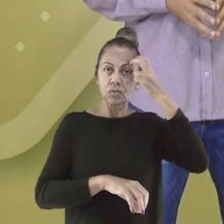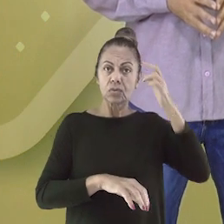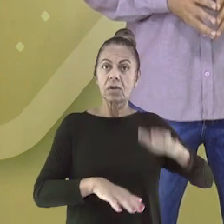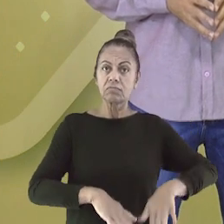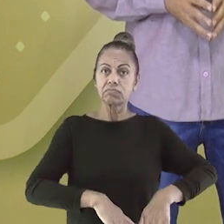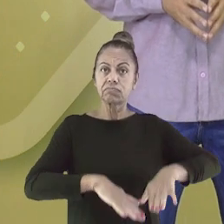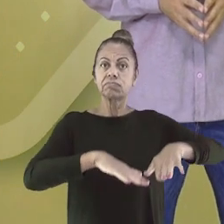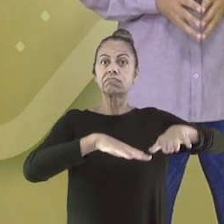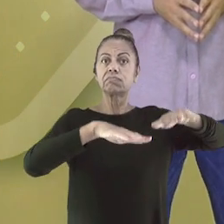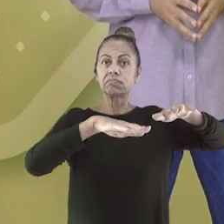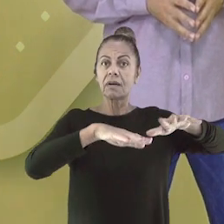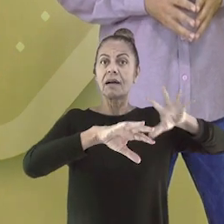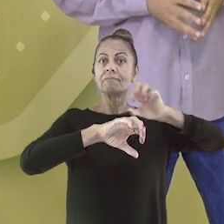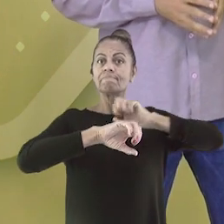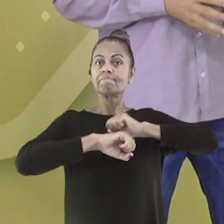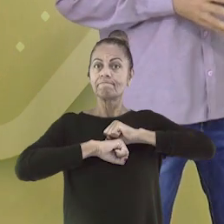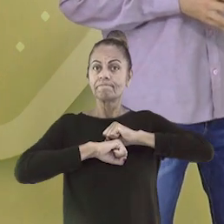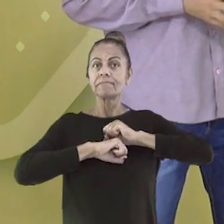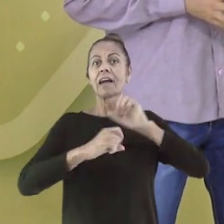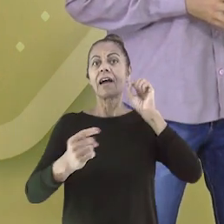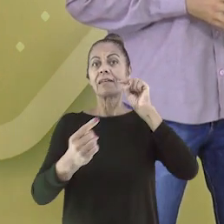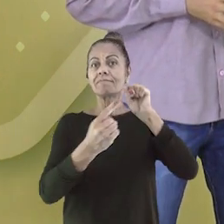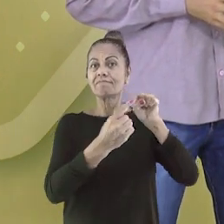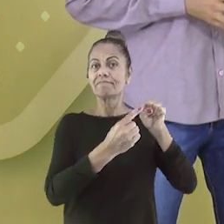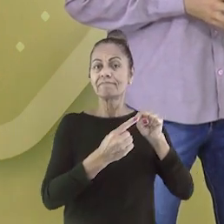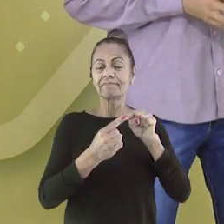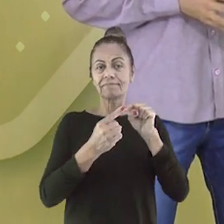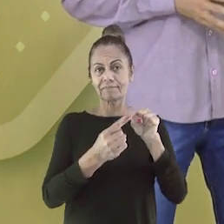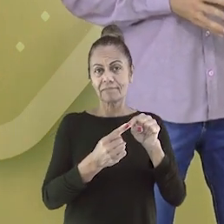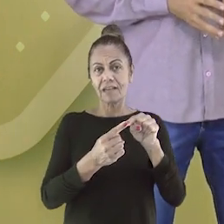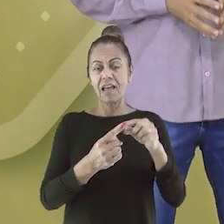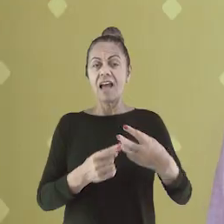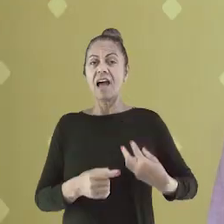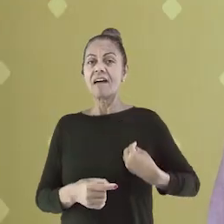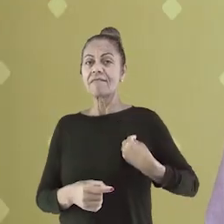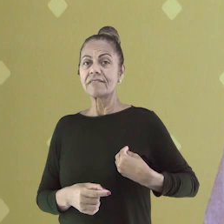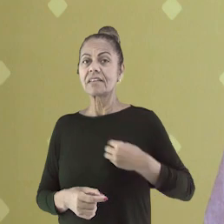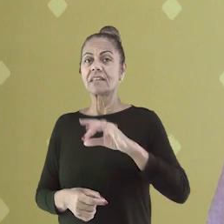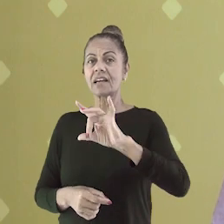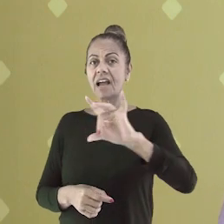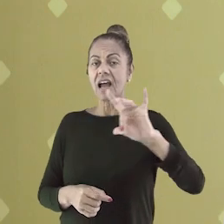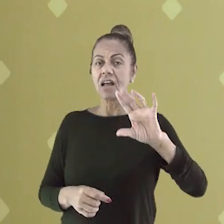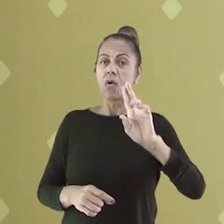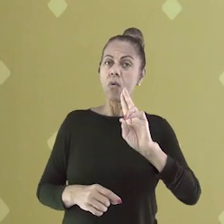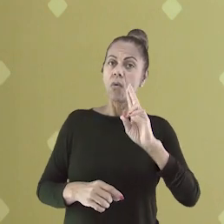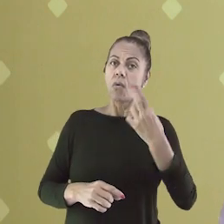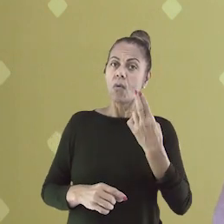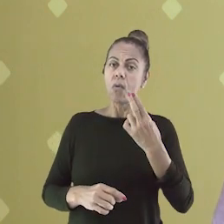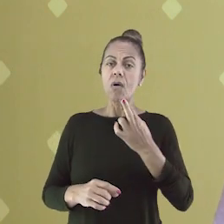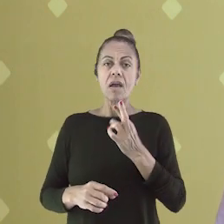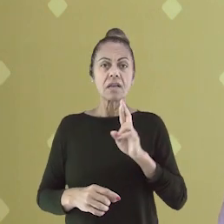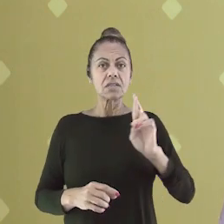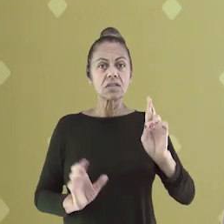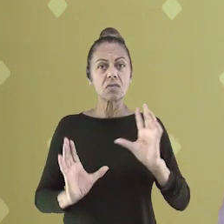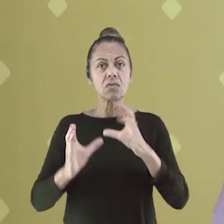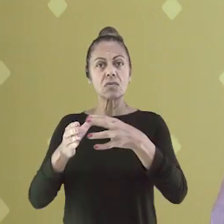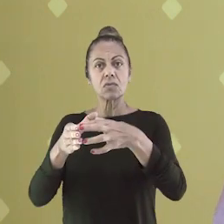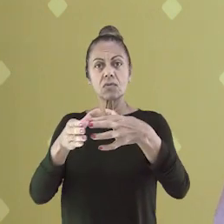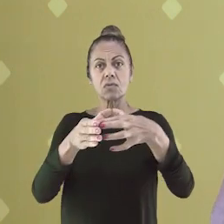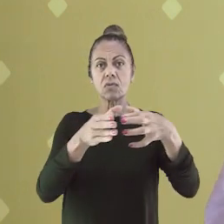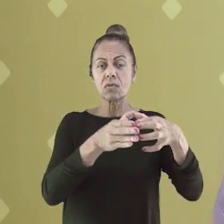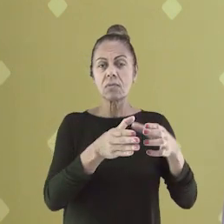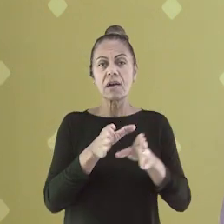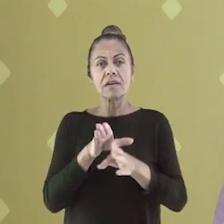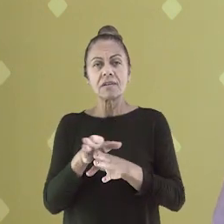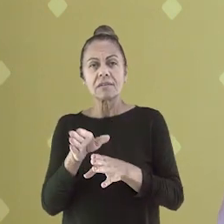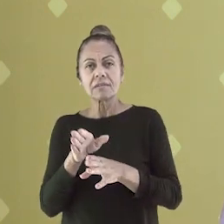com a educação que recebem e com a cultura da qual fazem parte. Exatamente, professor Adonias. O modo de vida de uma